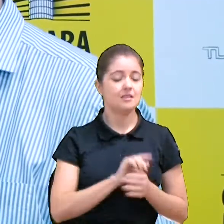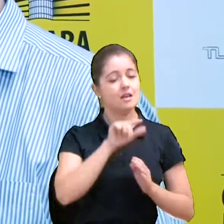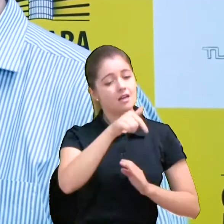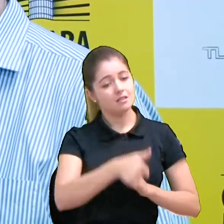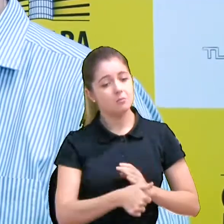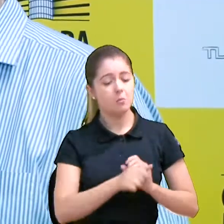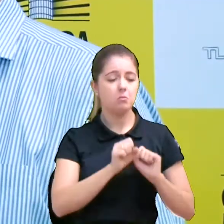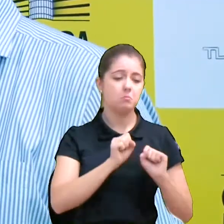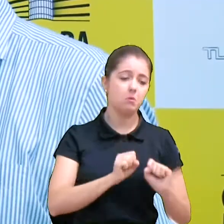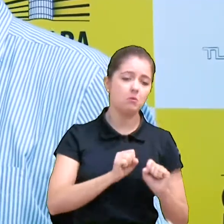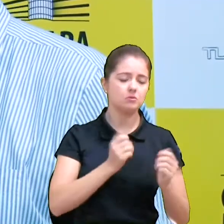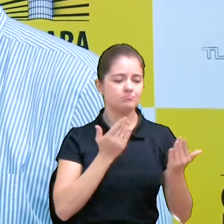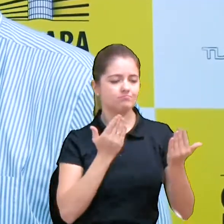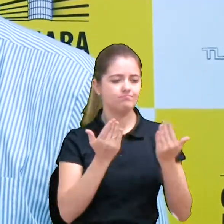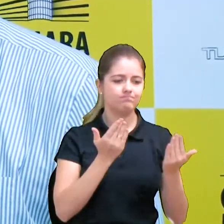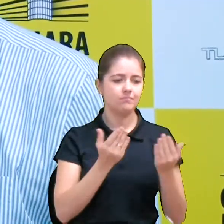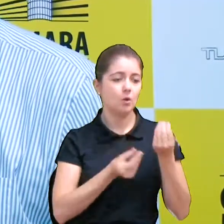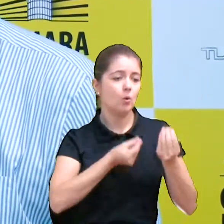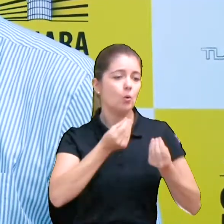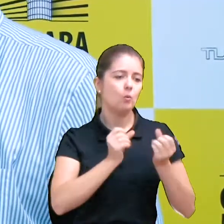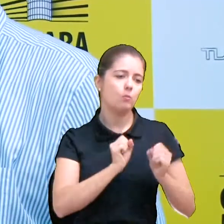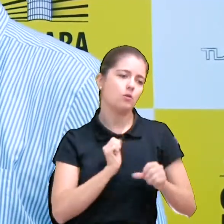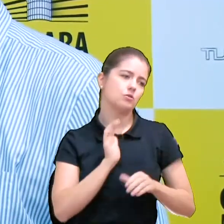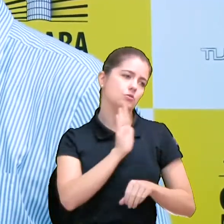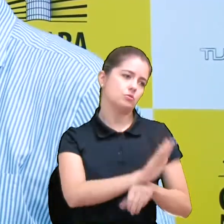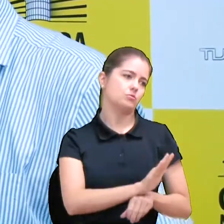de que forma podemos ajudar.